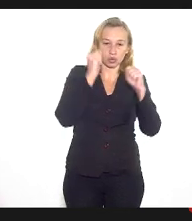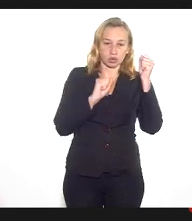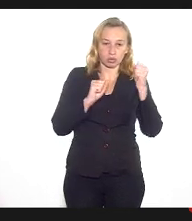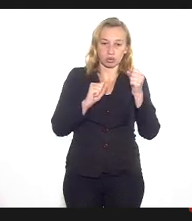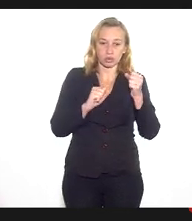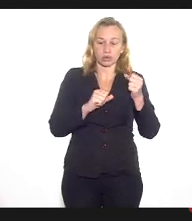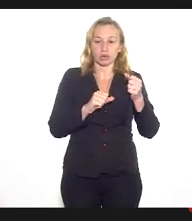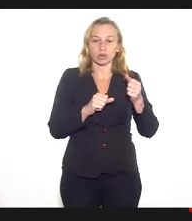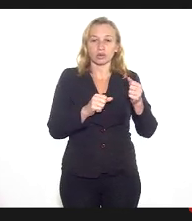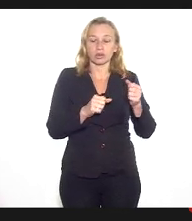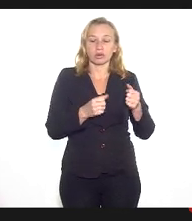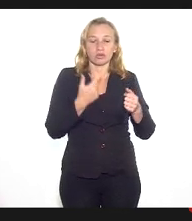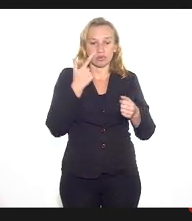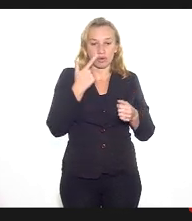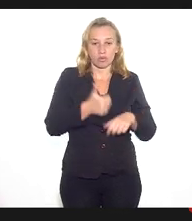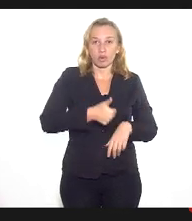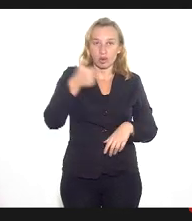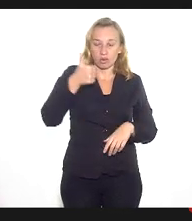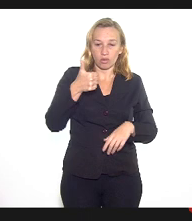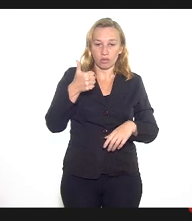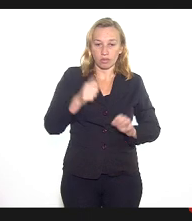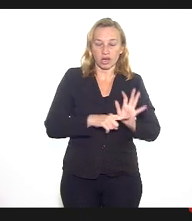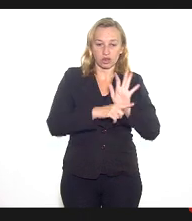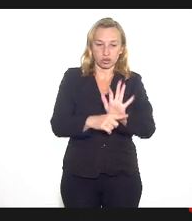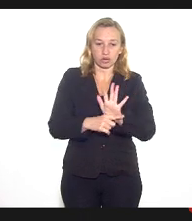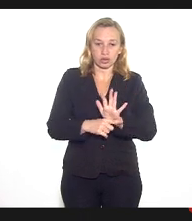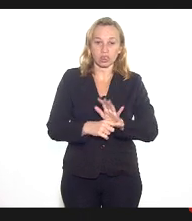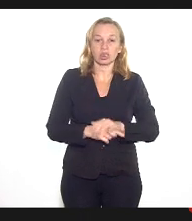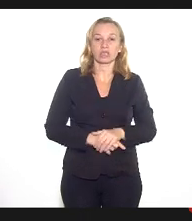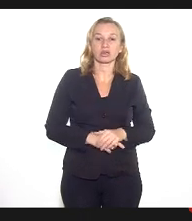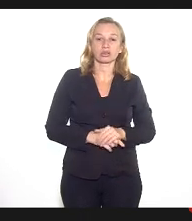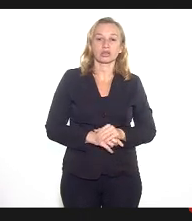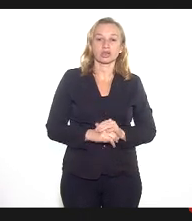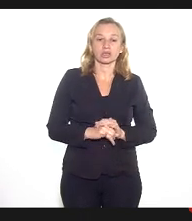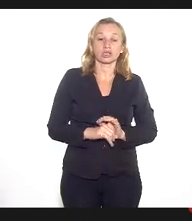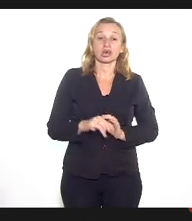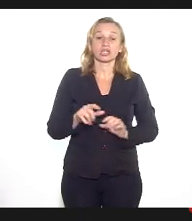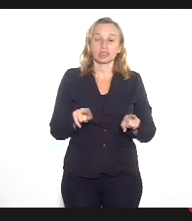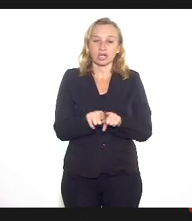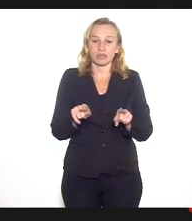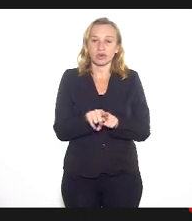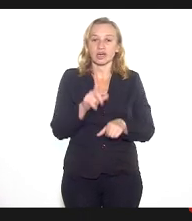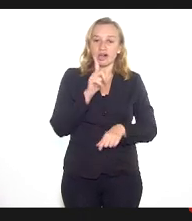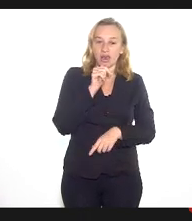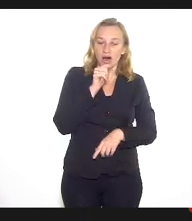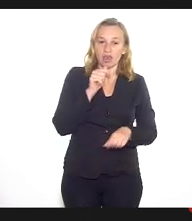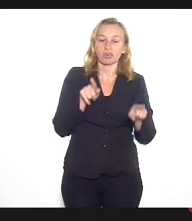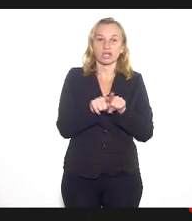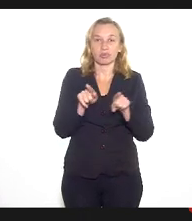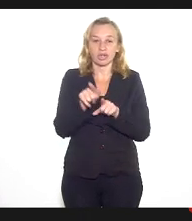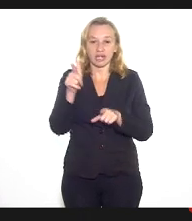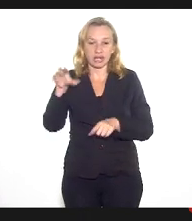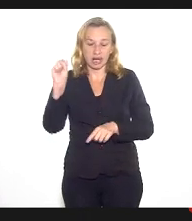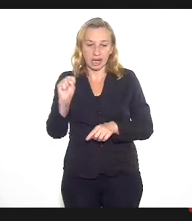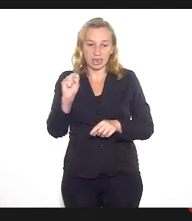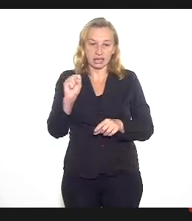fator de recuperação. Entre elas, a reinjeção de água e de gás para manter o regime de pressão dentro